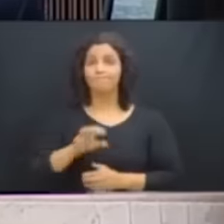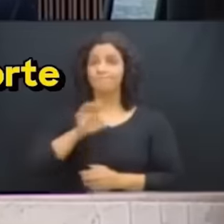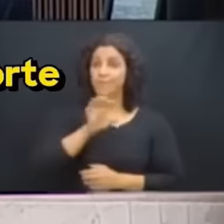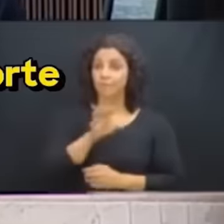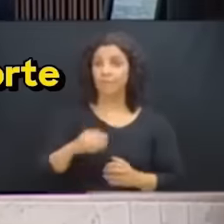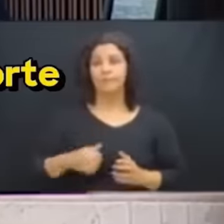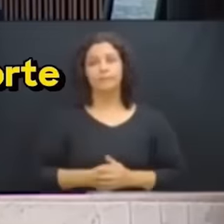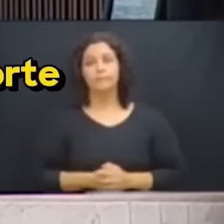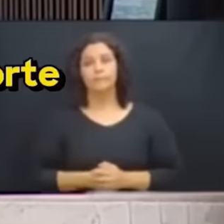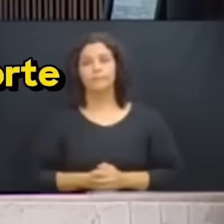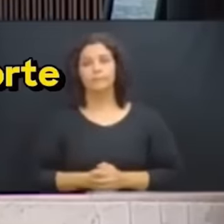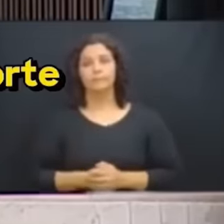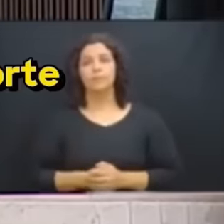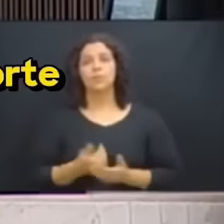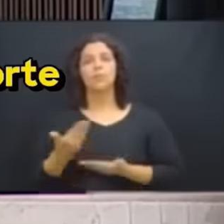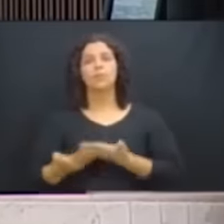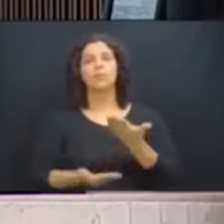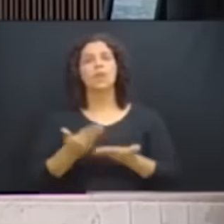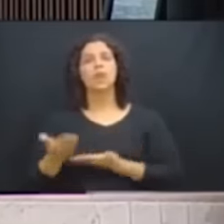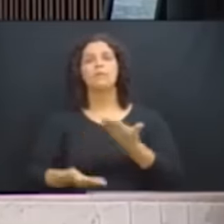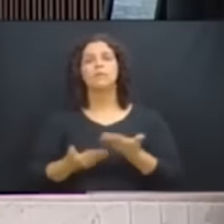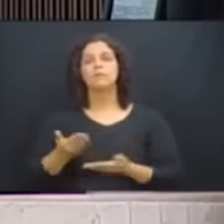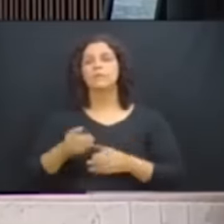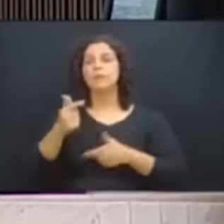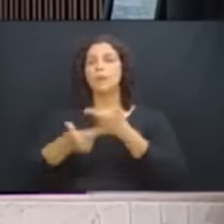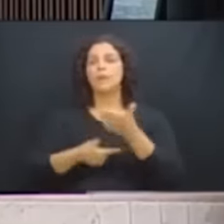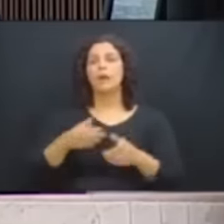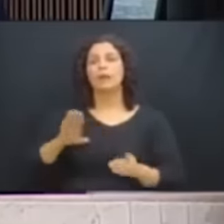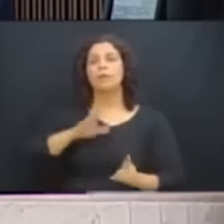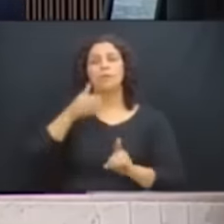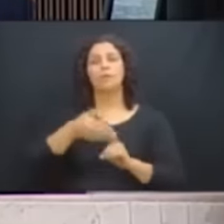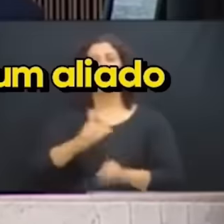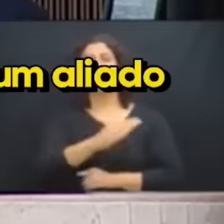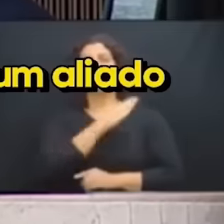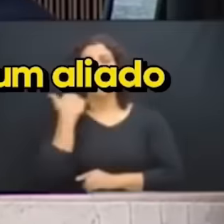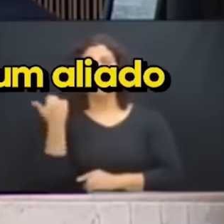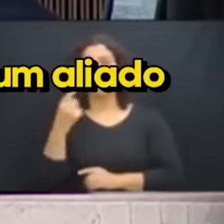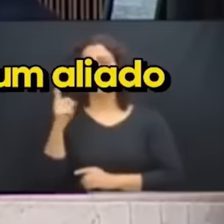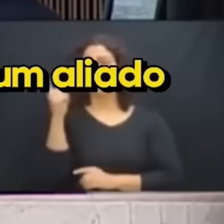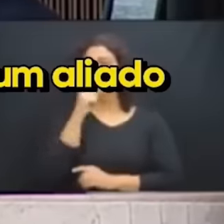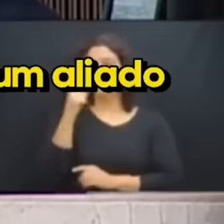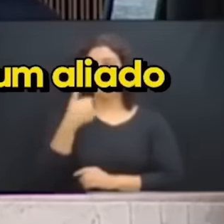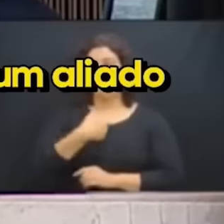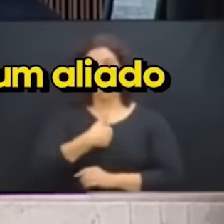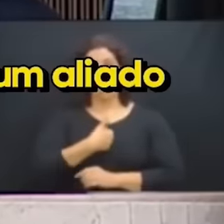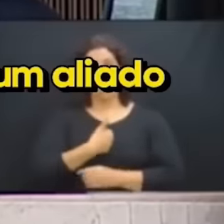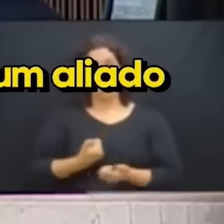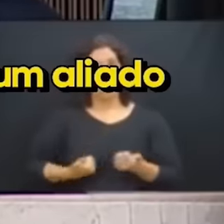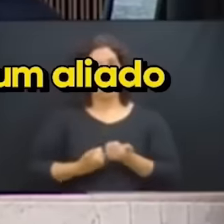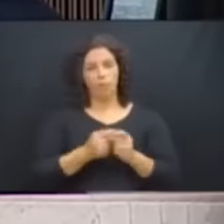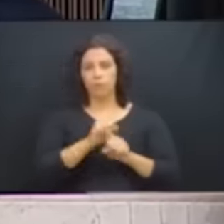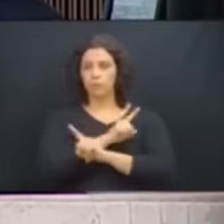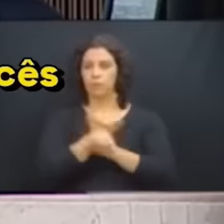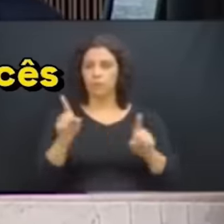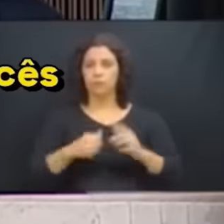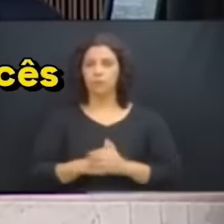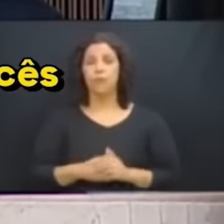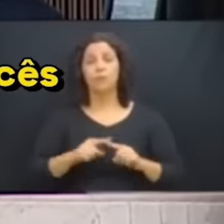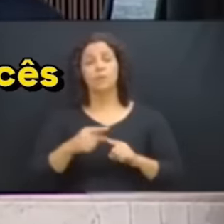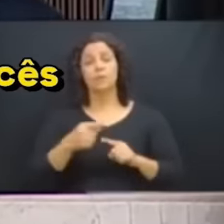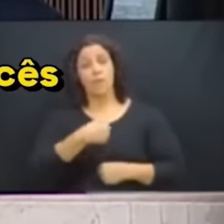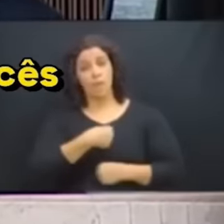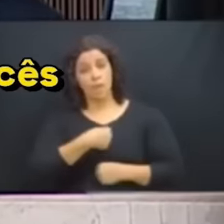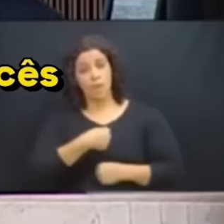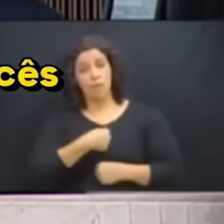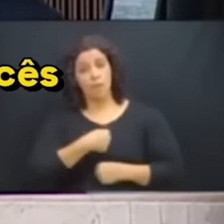Esses, os serviçais da morte, e da mentira, não encontram em mim um aliado. Mas eu,